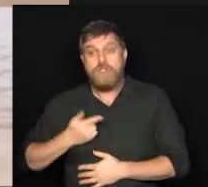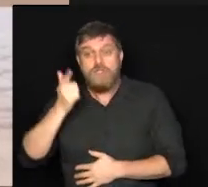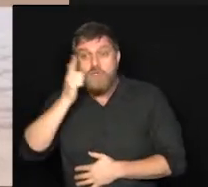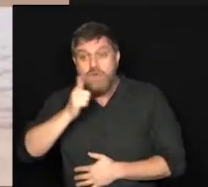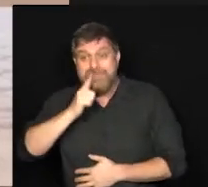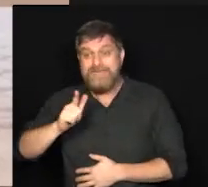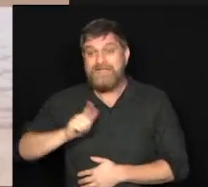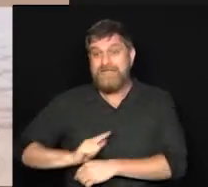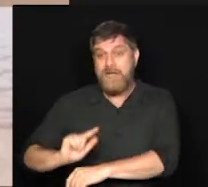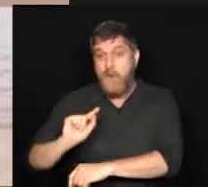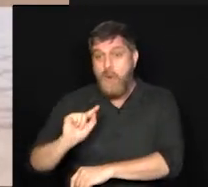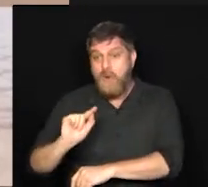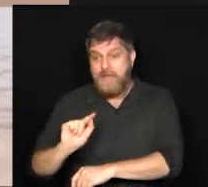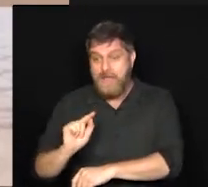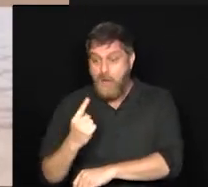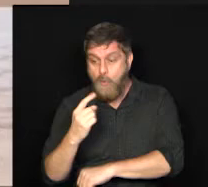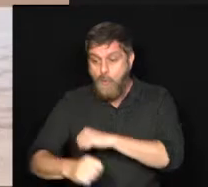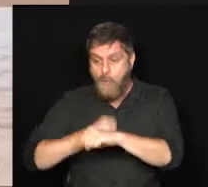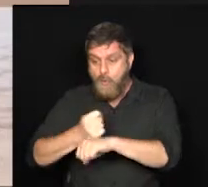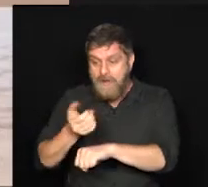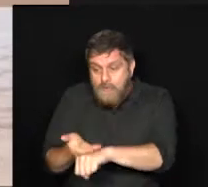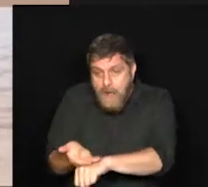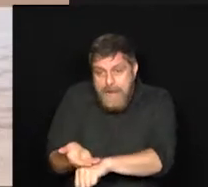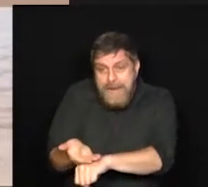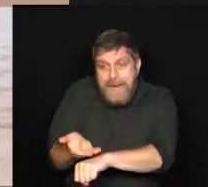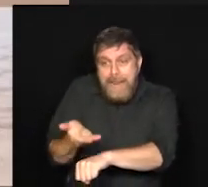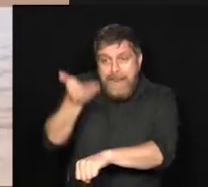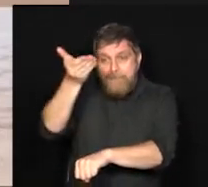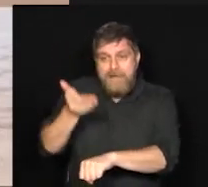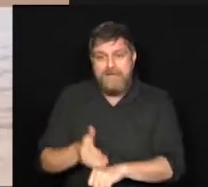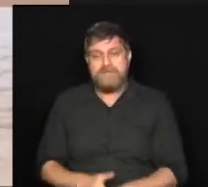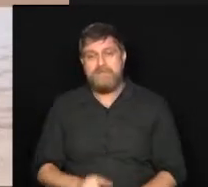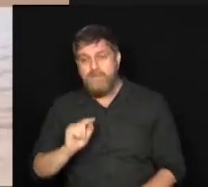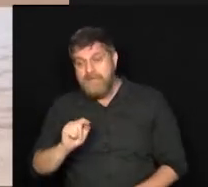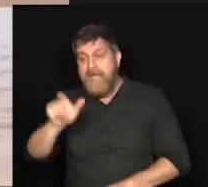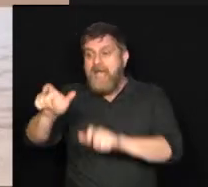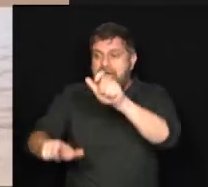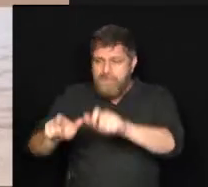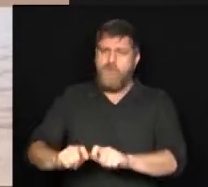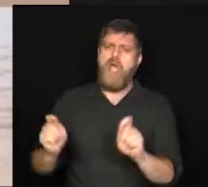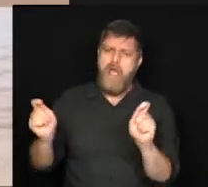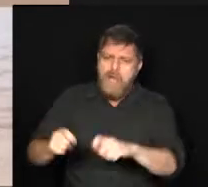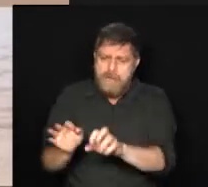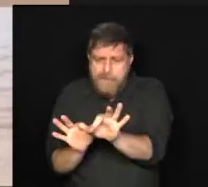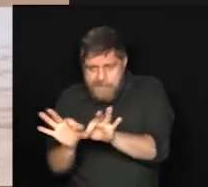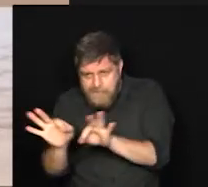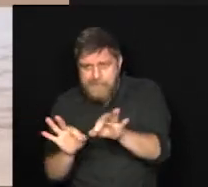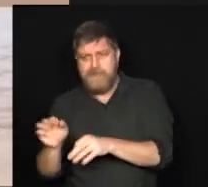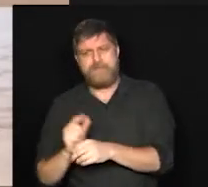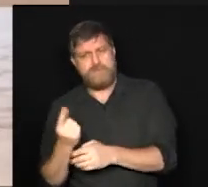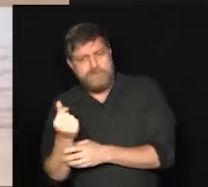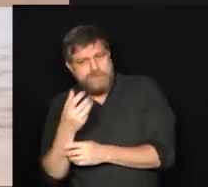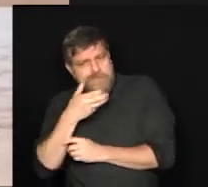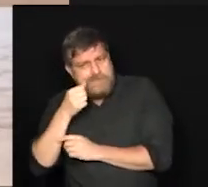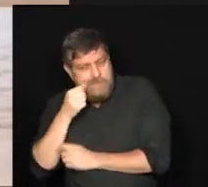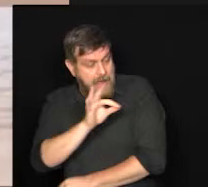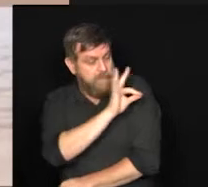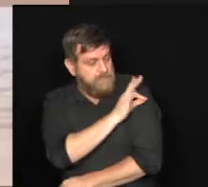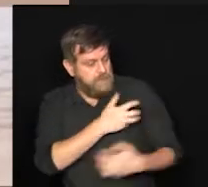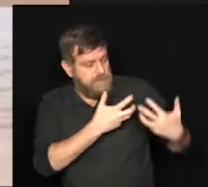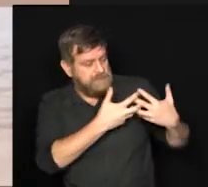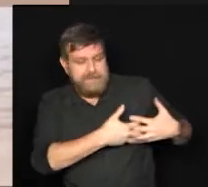aí, prorrogar esse prazo por mais um ano, para que as pessoas consigam se organizar, que a prefeitura volte a